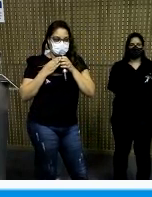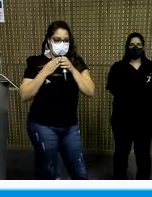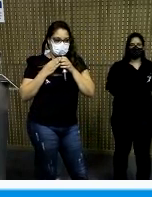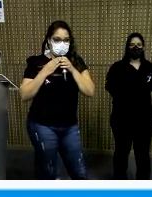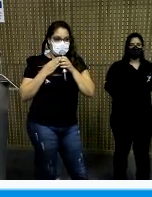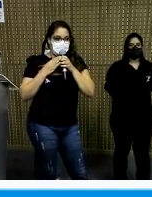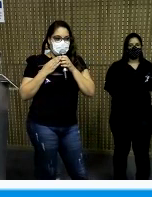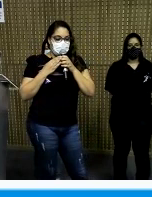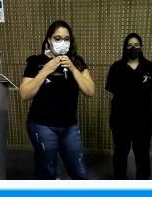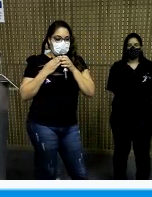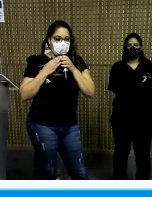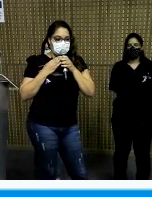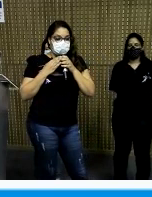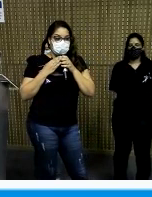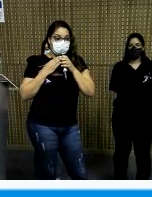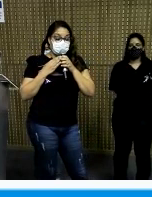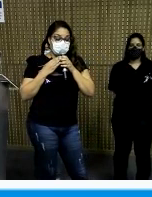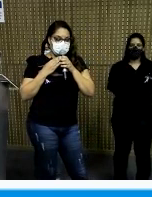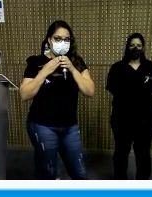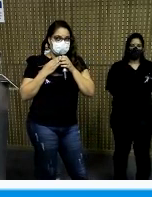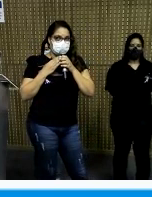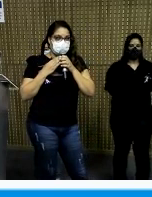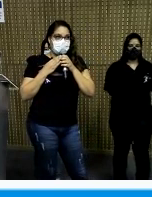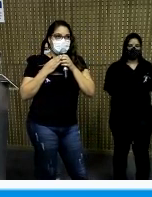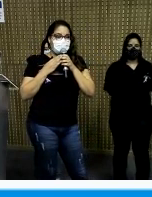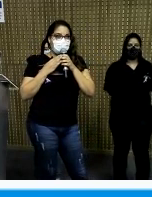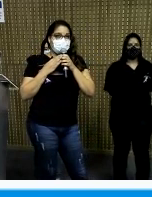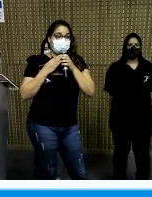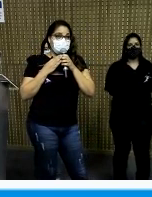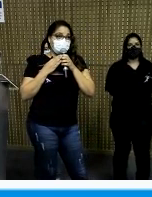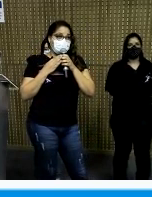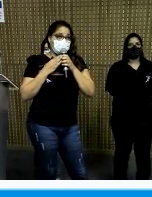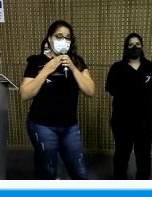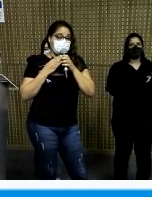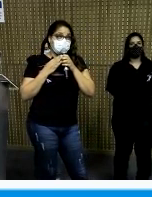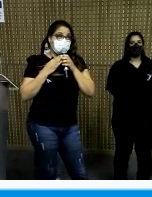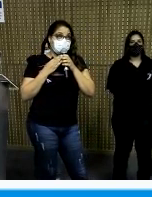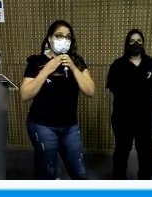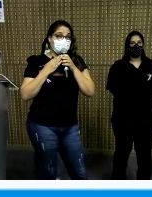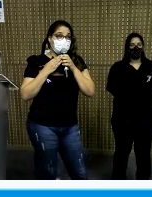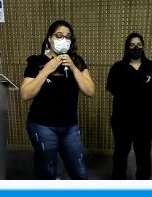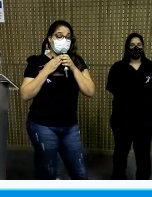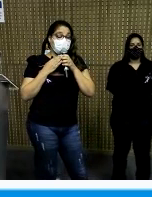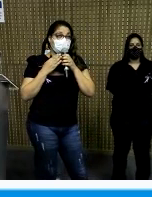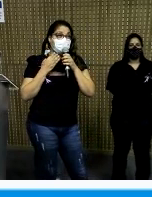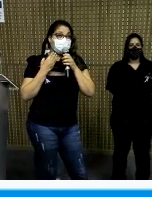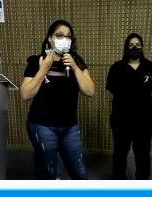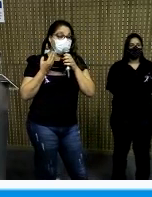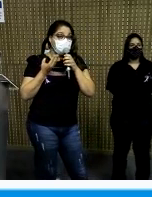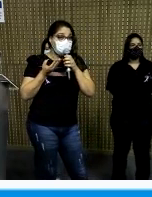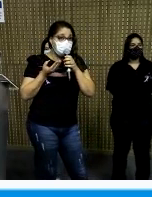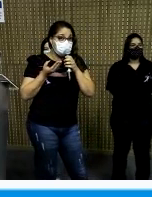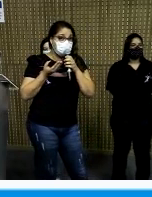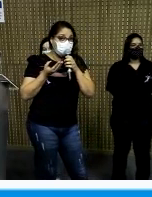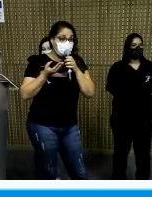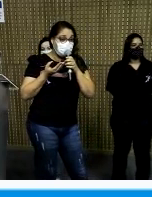gente percebe é da sala de vacina, né? Mas, assim, reclamações relacionadas um pouco à falta de